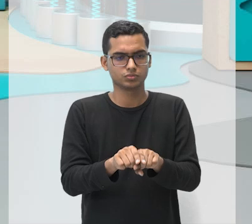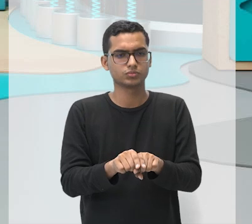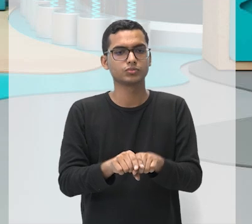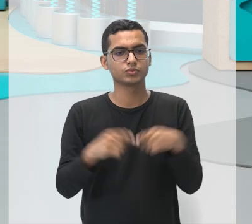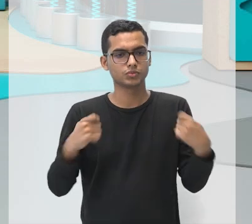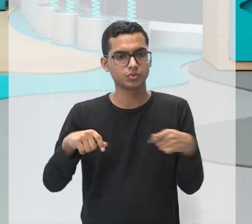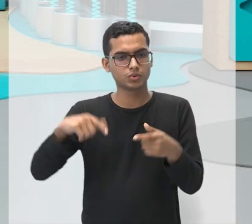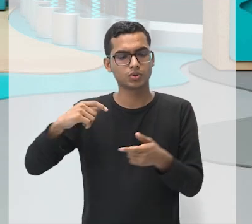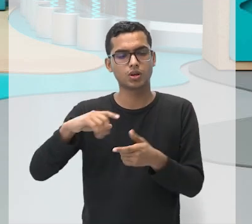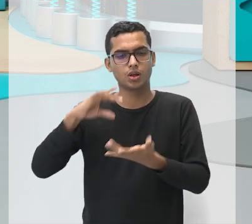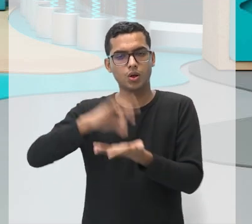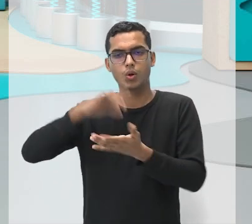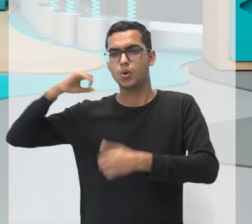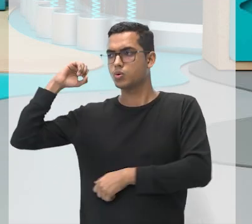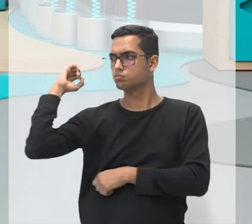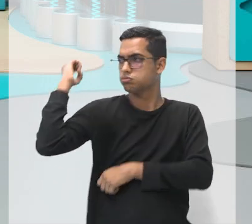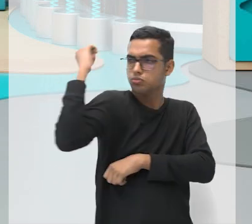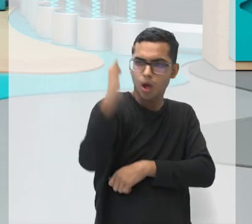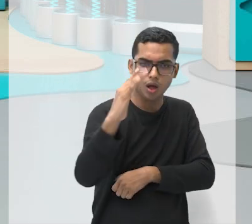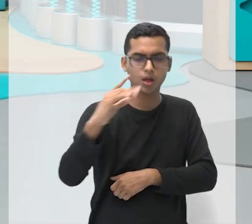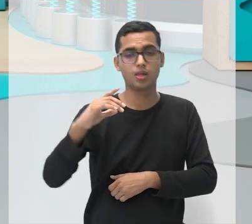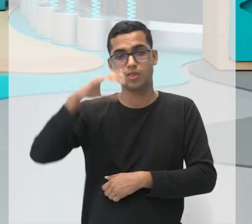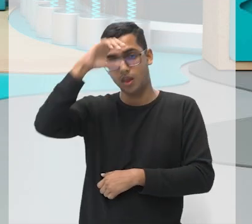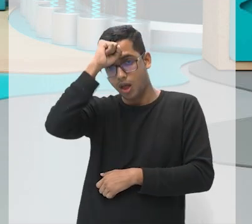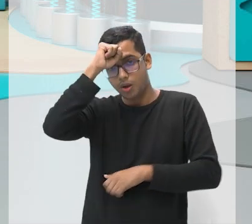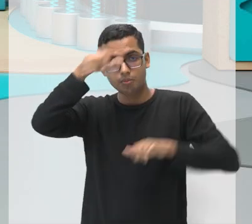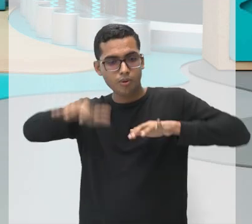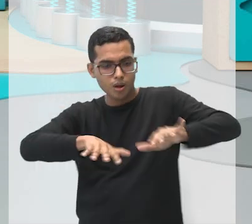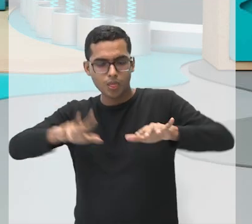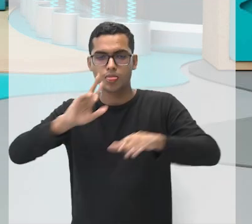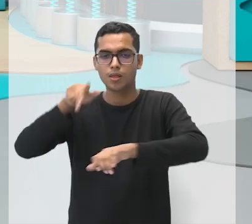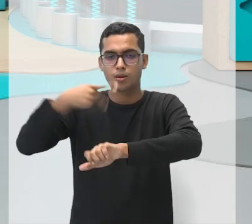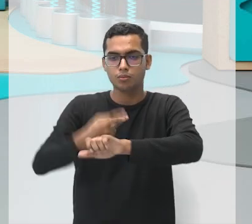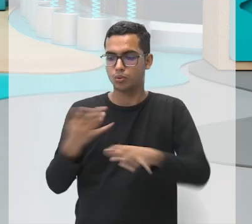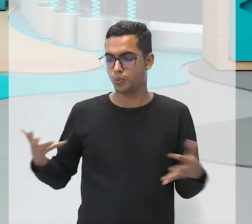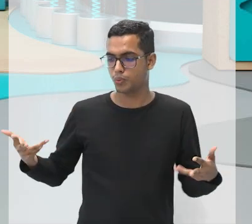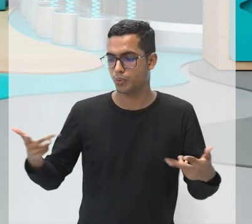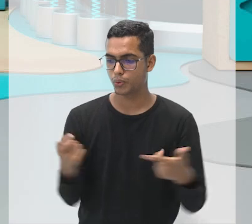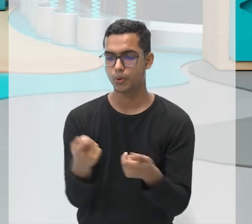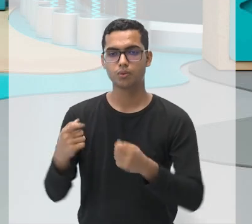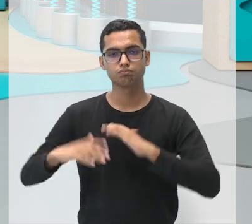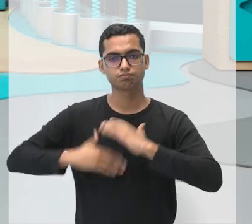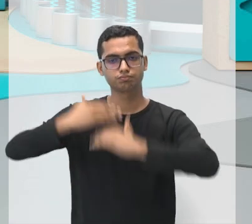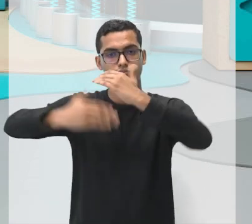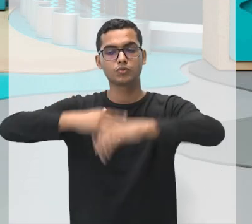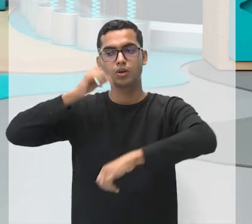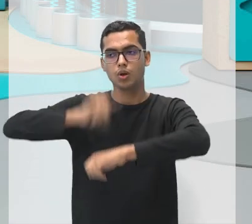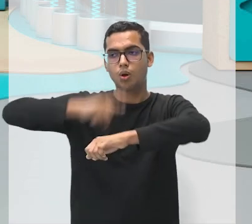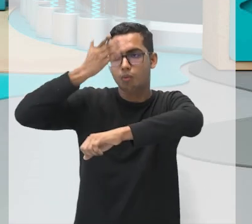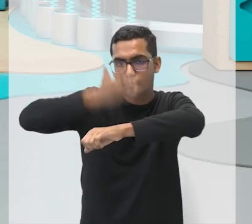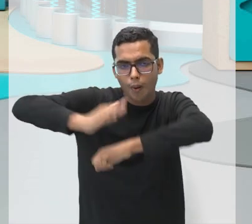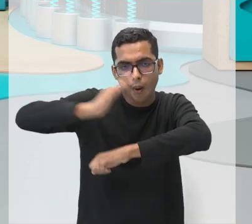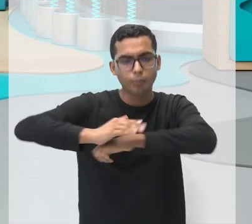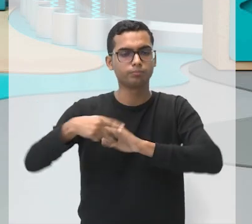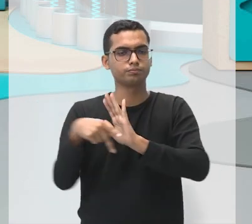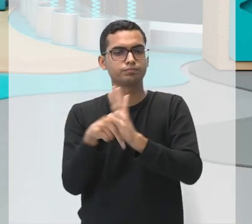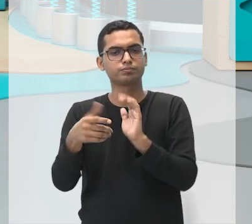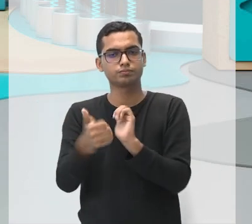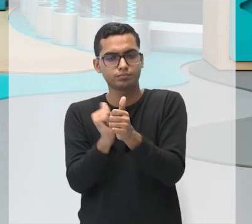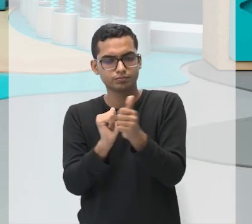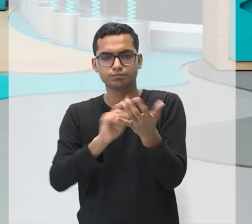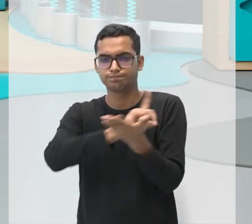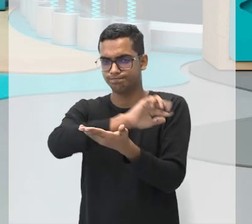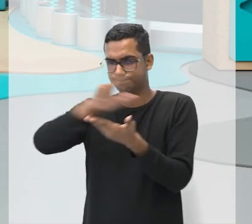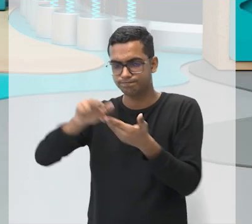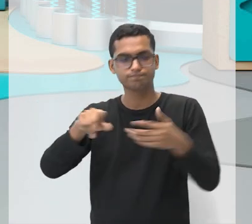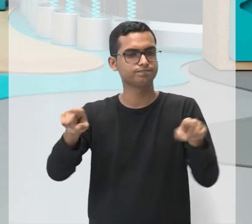ele é tido como base, porque você aprende essas movimentações e aperfeiçoa elas quando começa a praticar o atletismo.